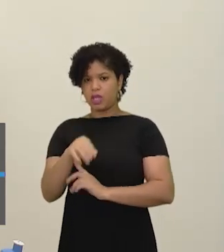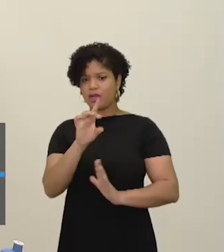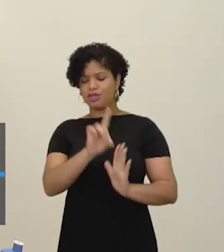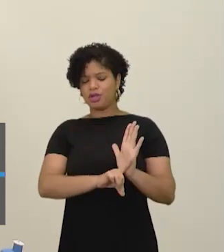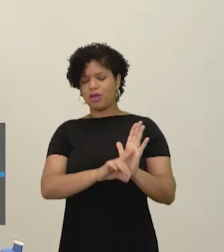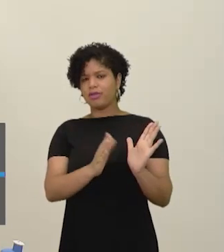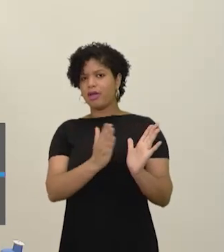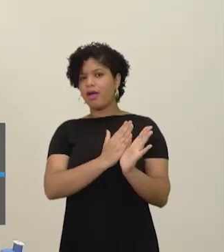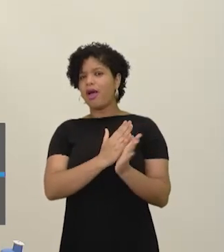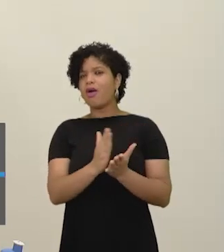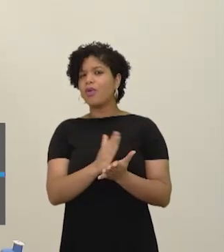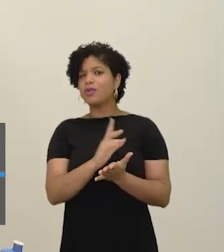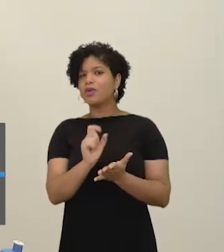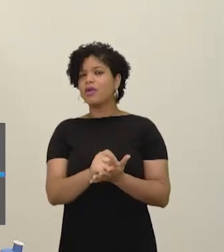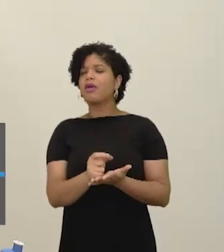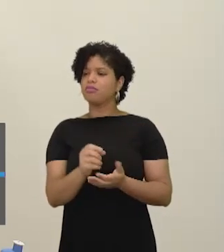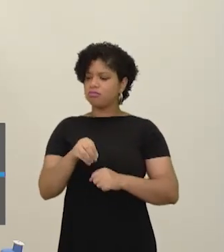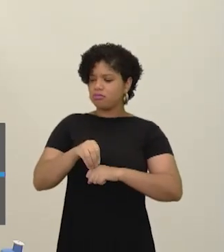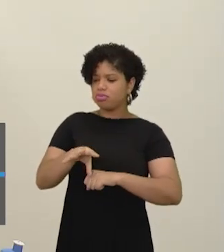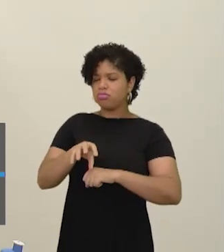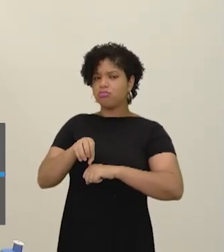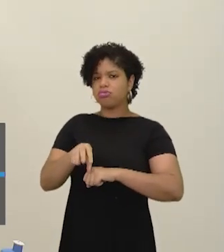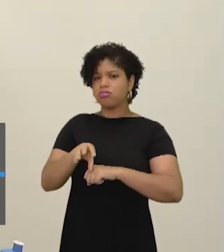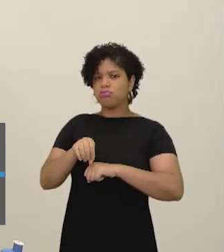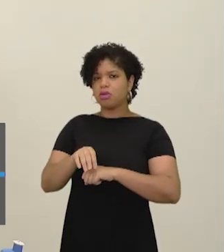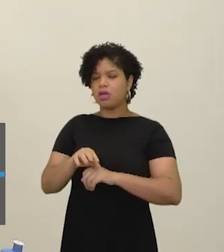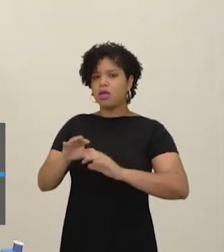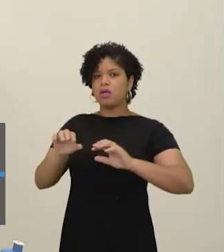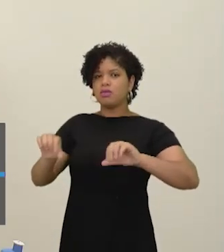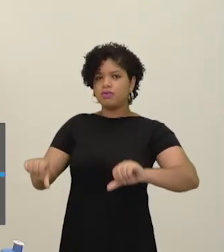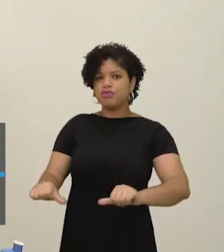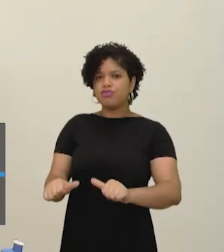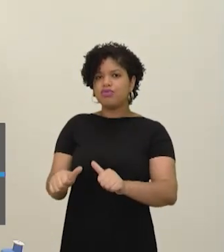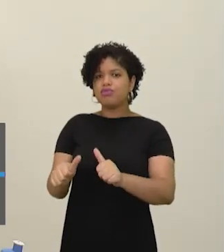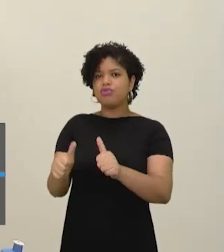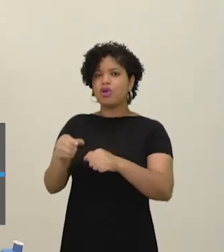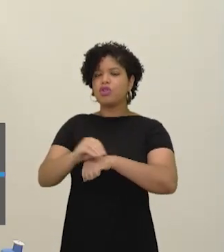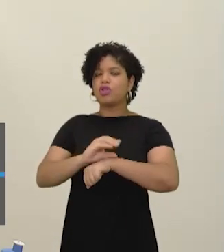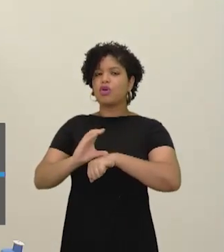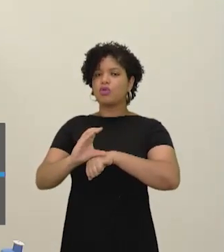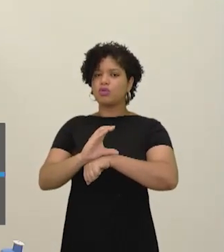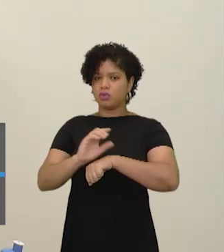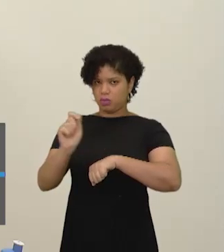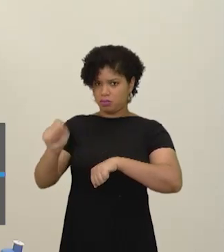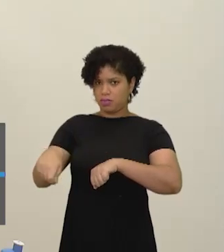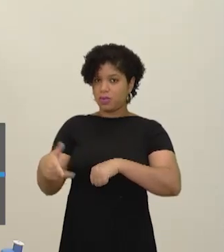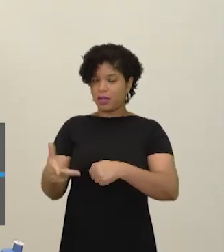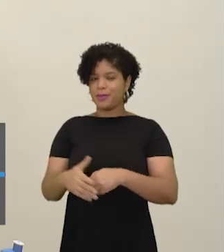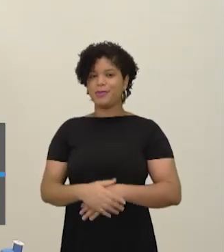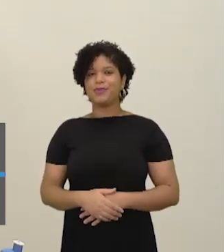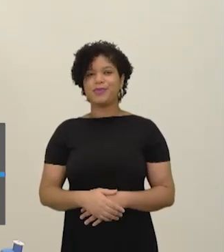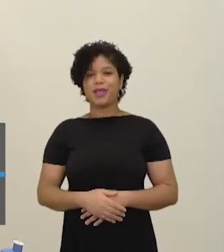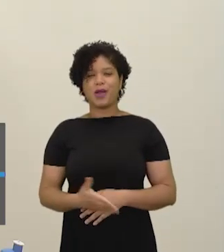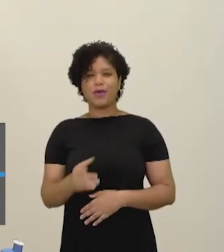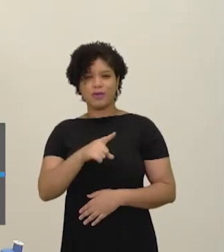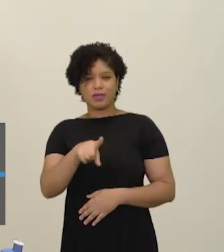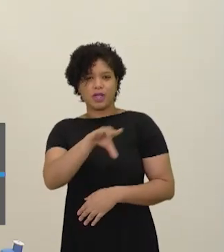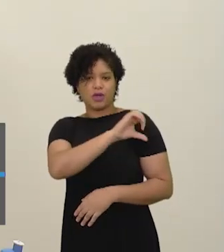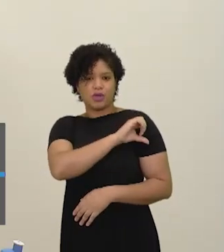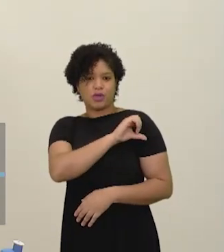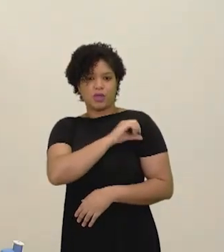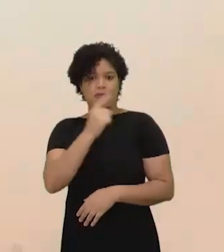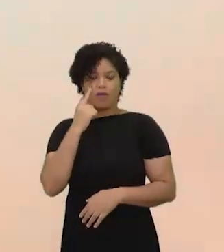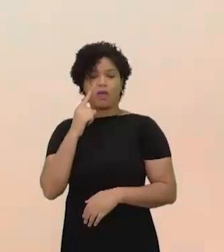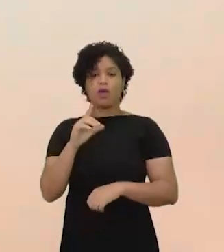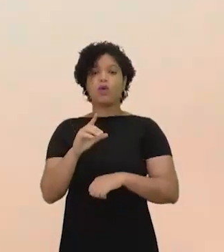algumas melhorias, né? Eles tiveram direitos a indicar algumas melhorias na Constituição. E aí, nono ano, esse texto